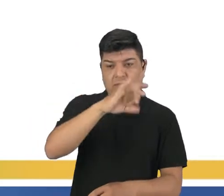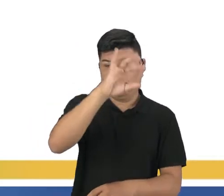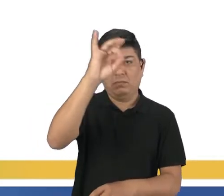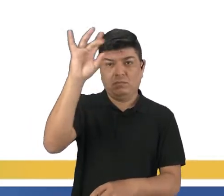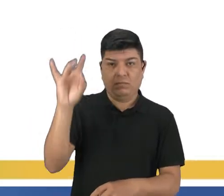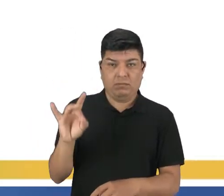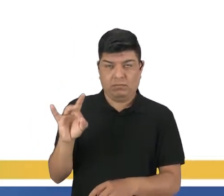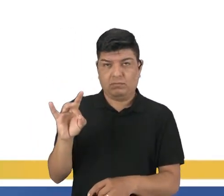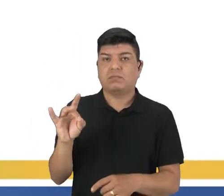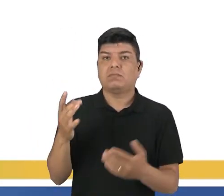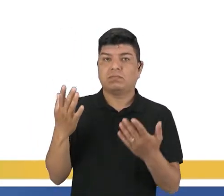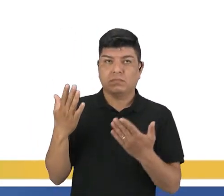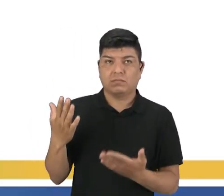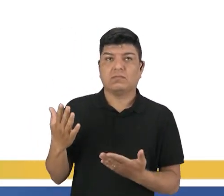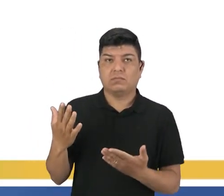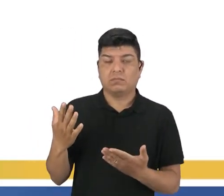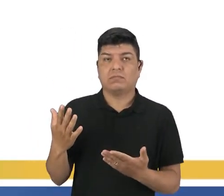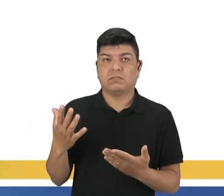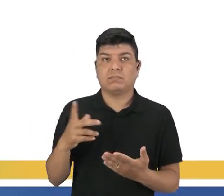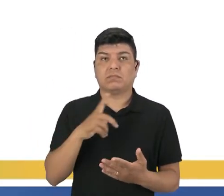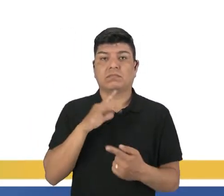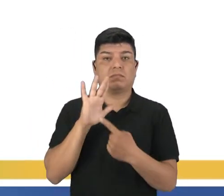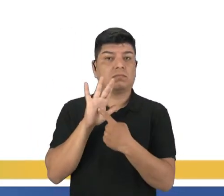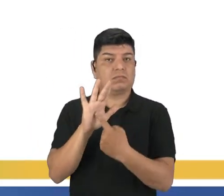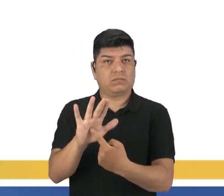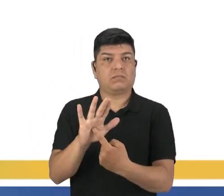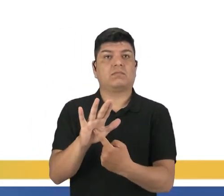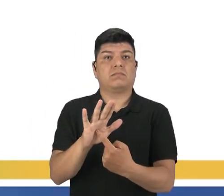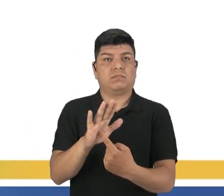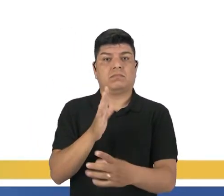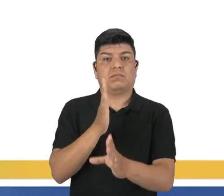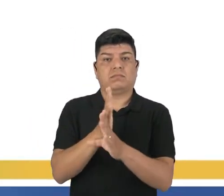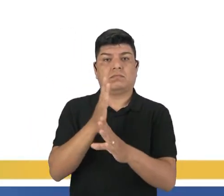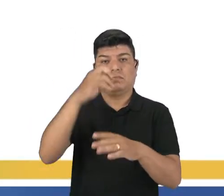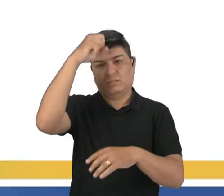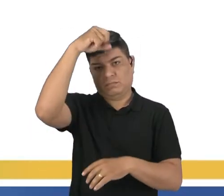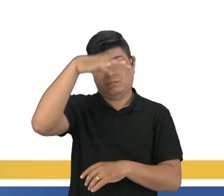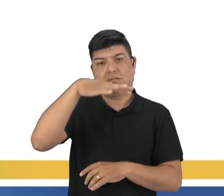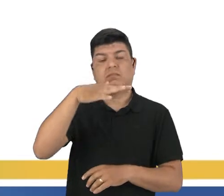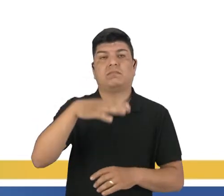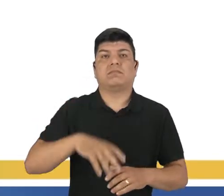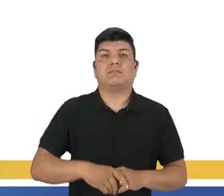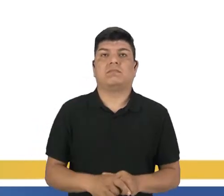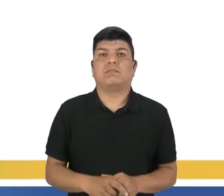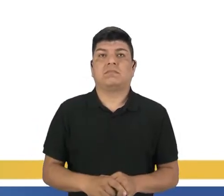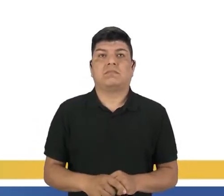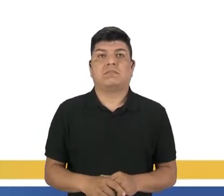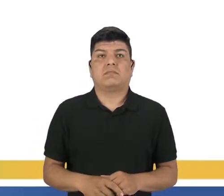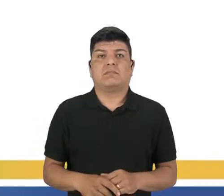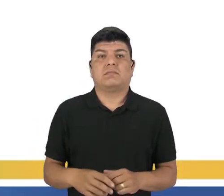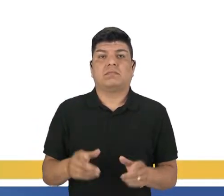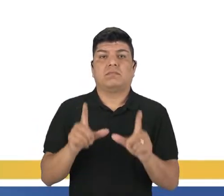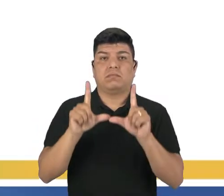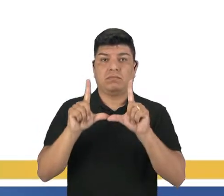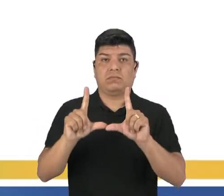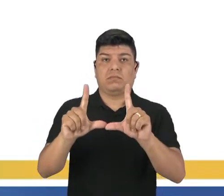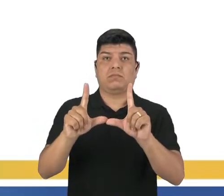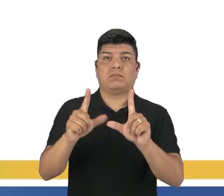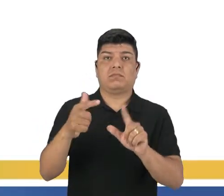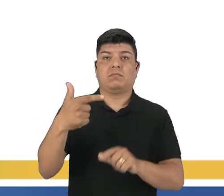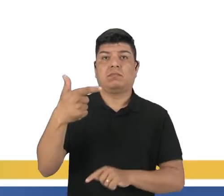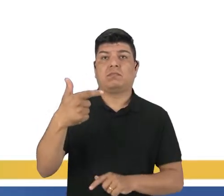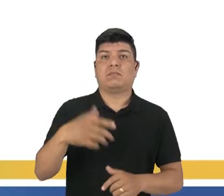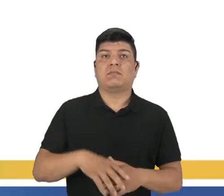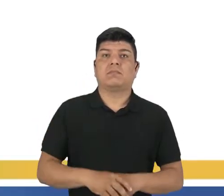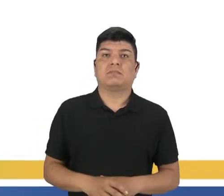dando especificamente em cada ator, E aí você vai ter o destaque devido a esse foco de luz no ator, Quadro 2,